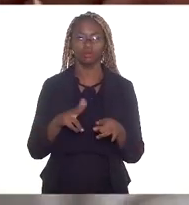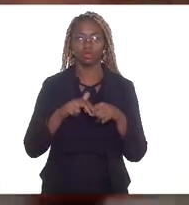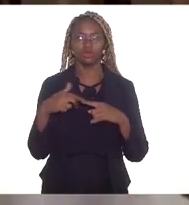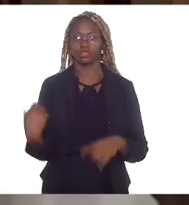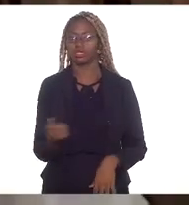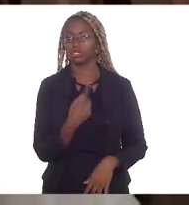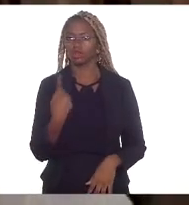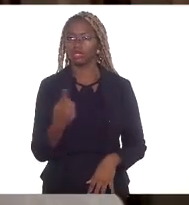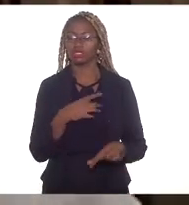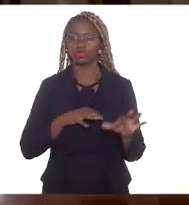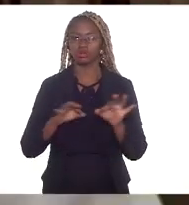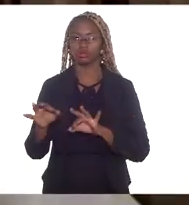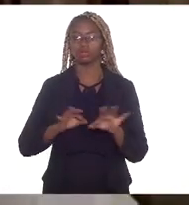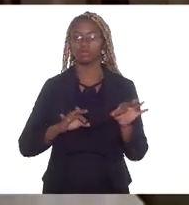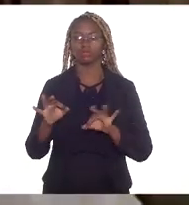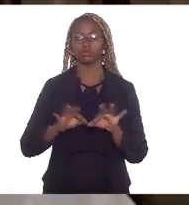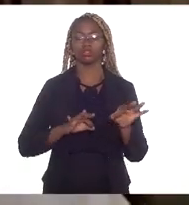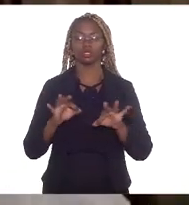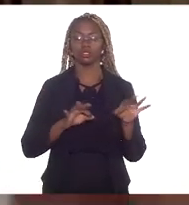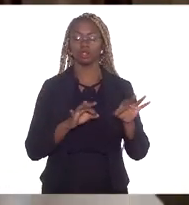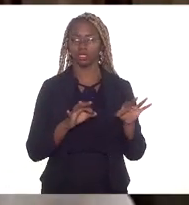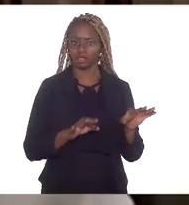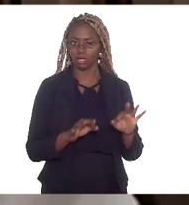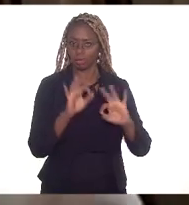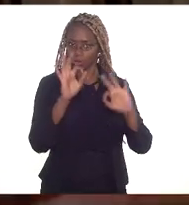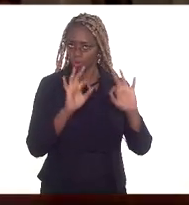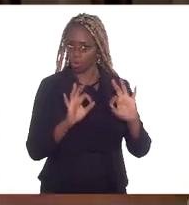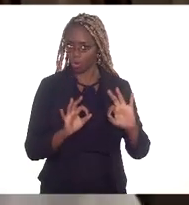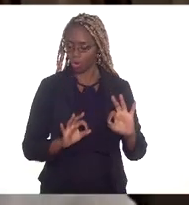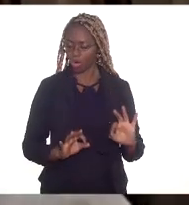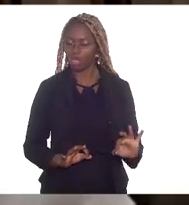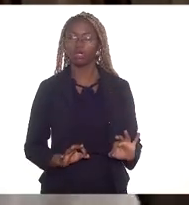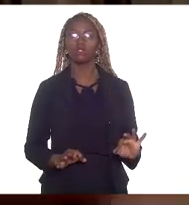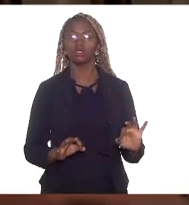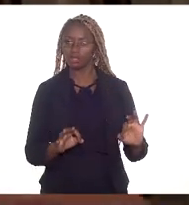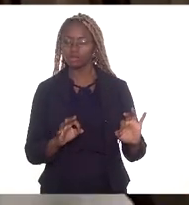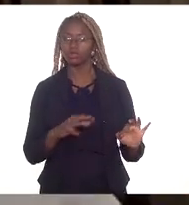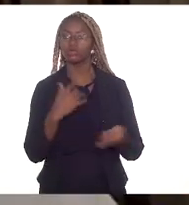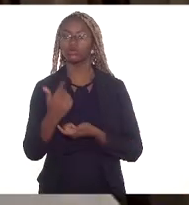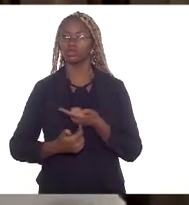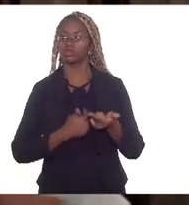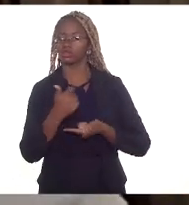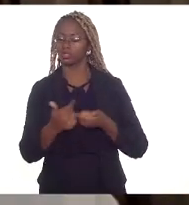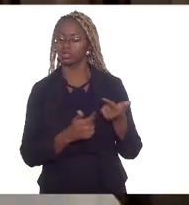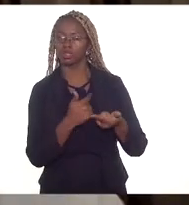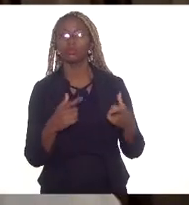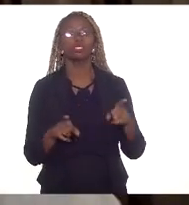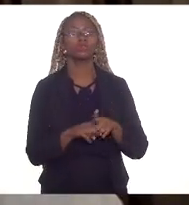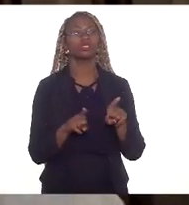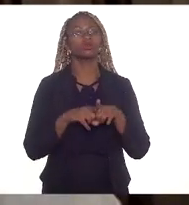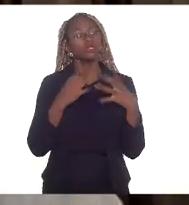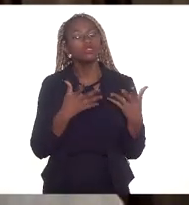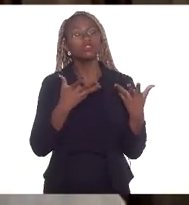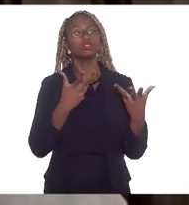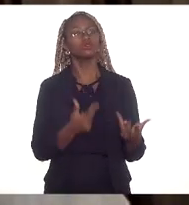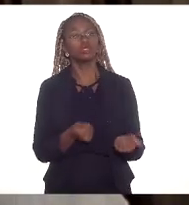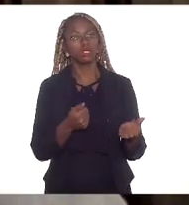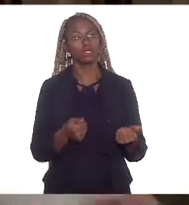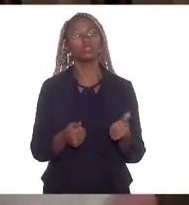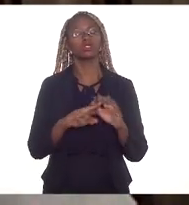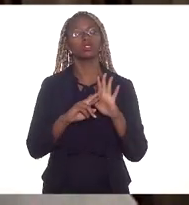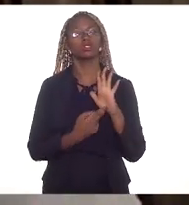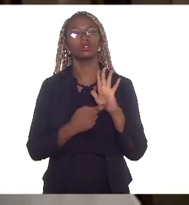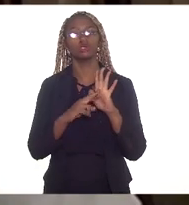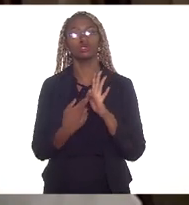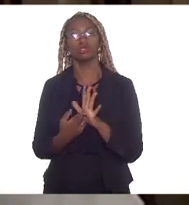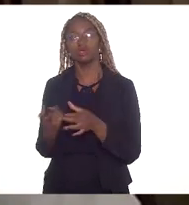vamos construir o plano para consecução e para aderência ao regime de recuperação fiscal,